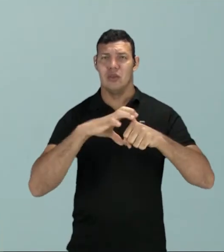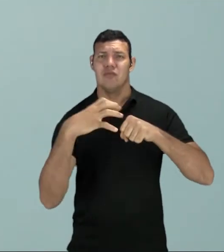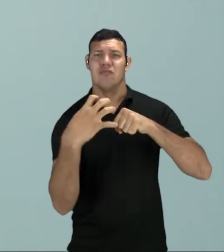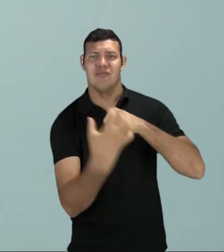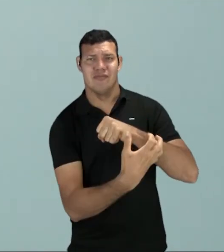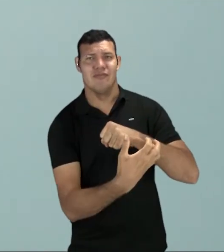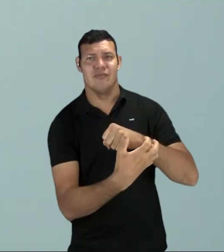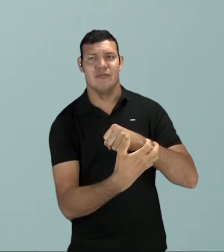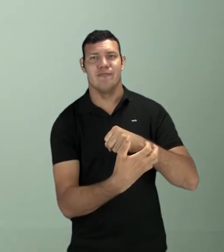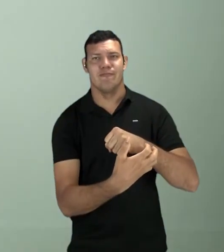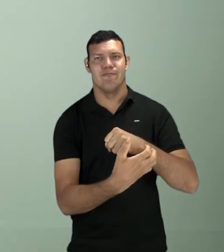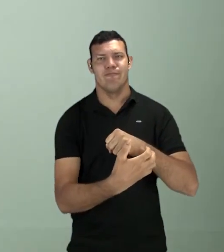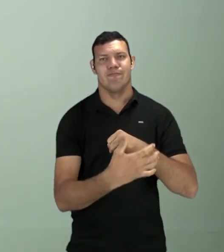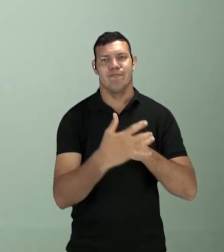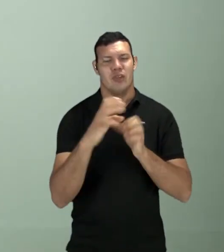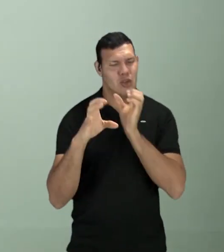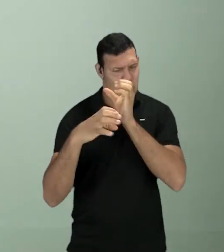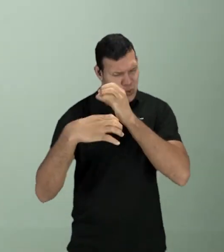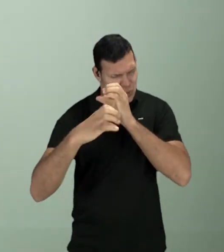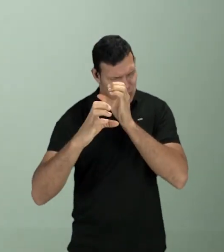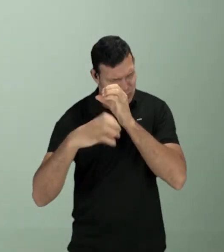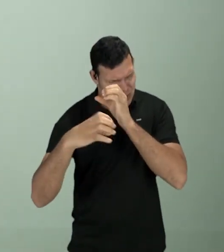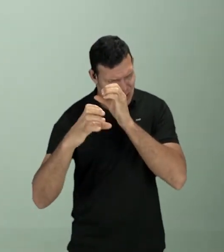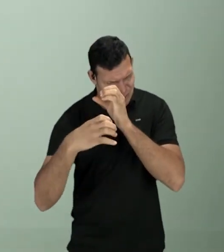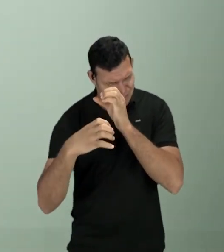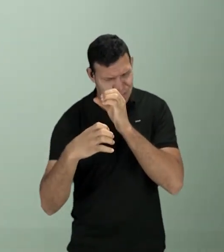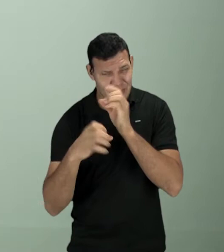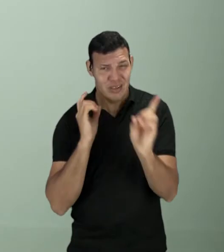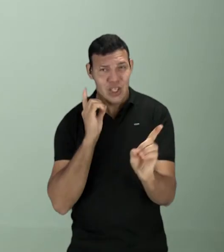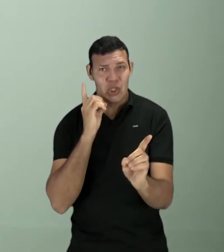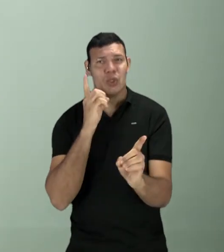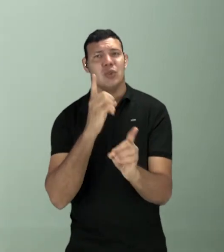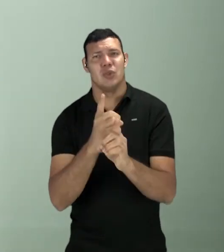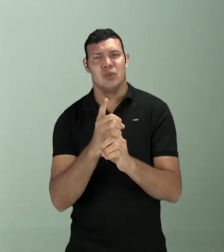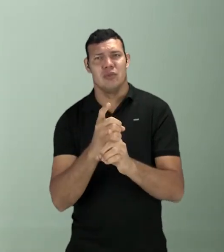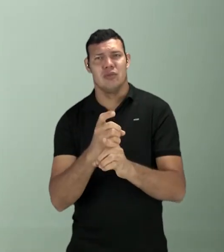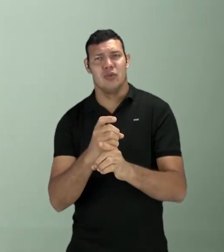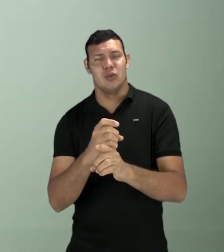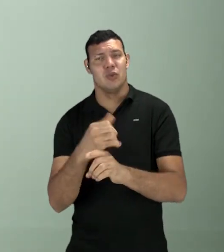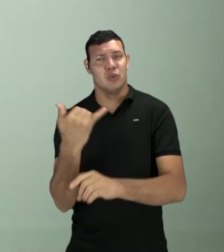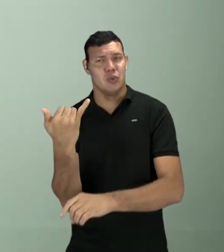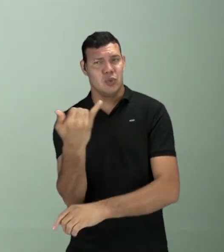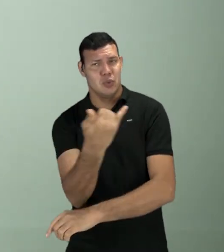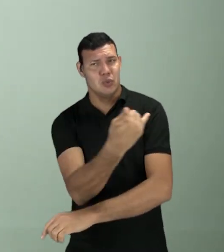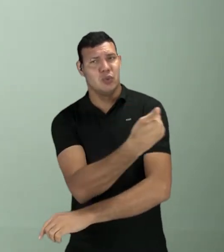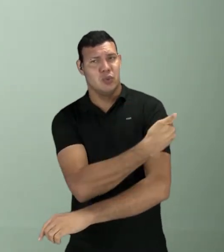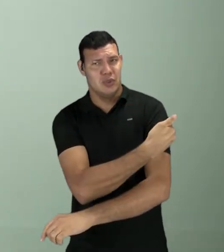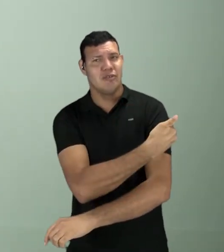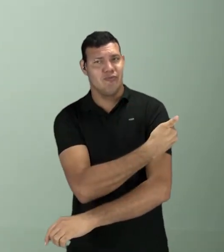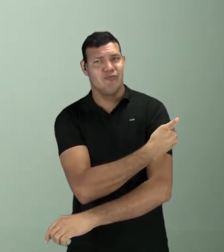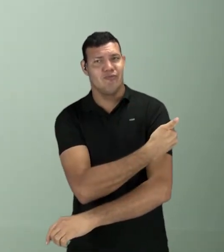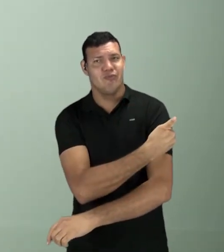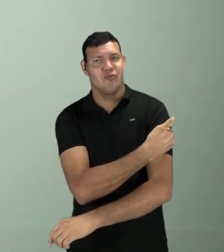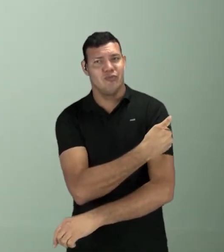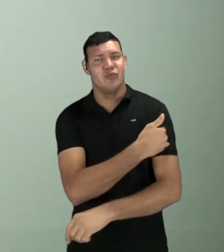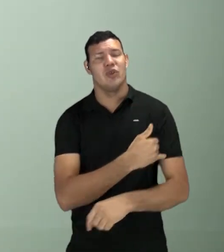cientistas estão em mutirão para encontrar respostas, uma vacina que possa trazer a cura para essas